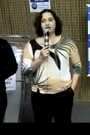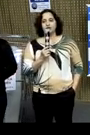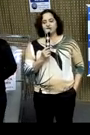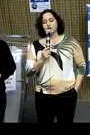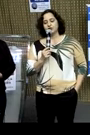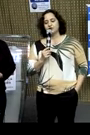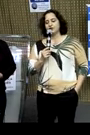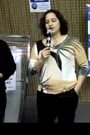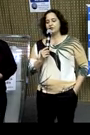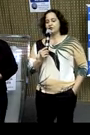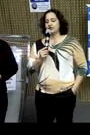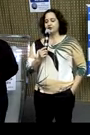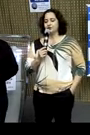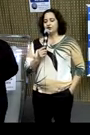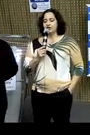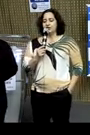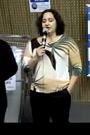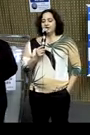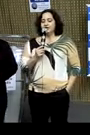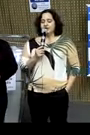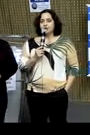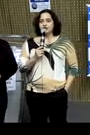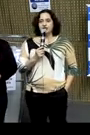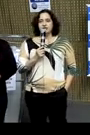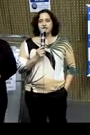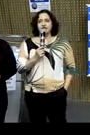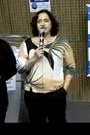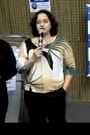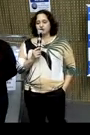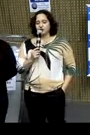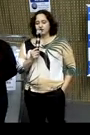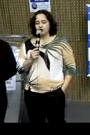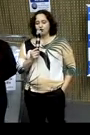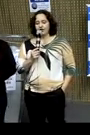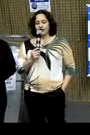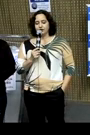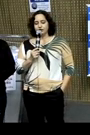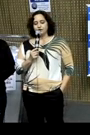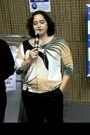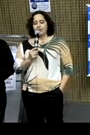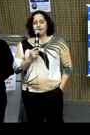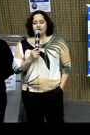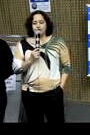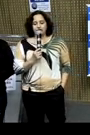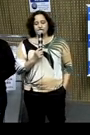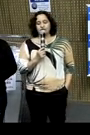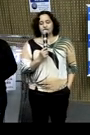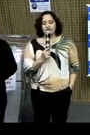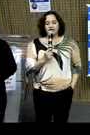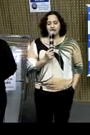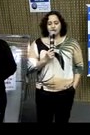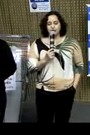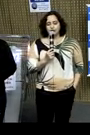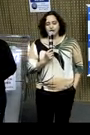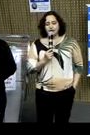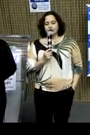percentual dentro da estimativa de 80%, e 100% desses 501 são acompanhados.